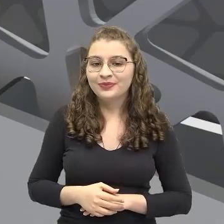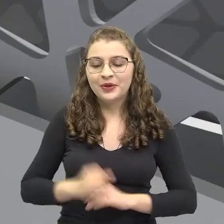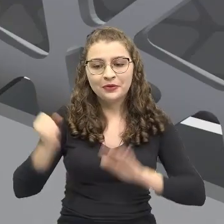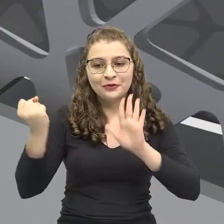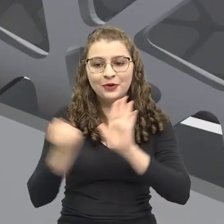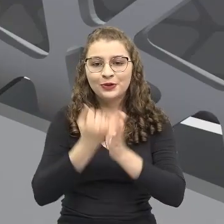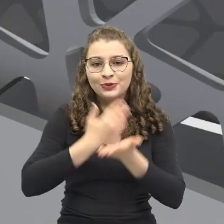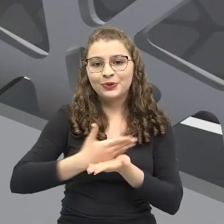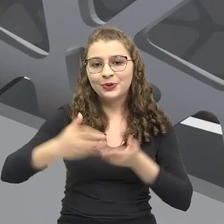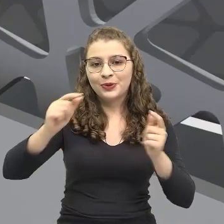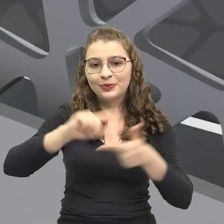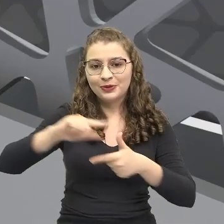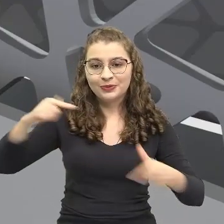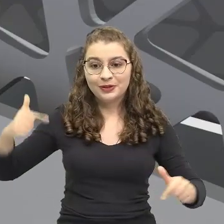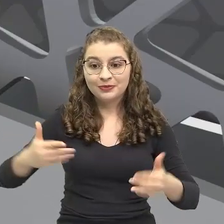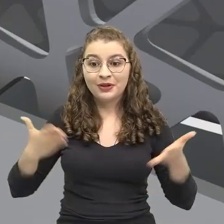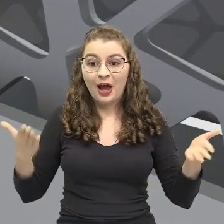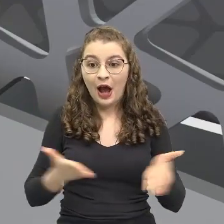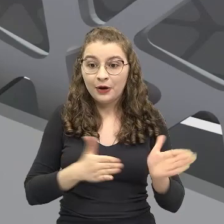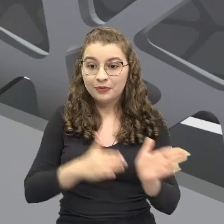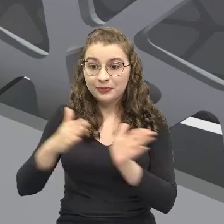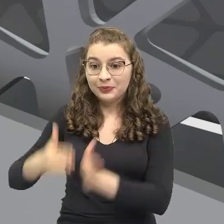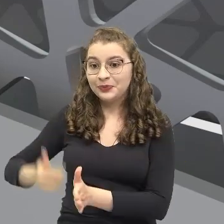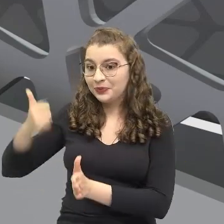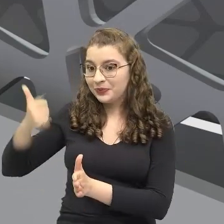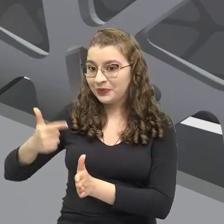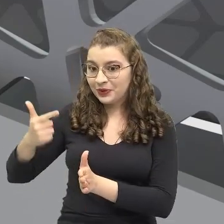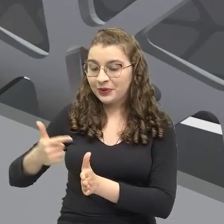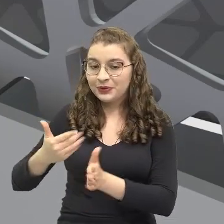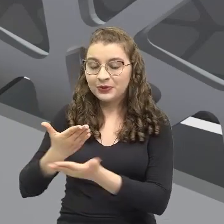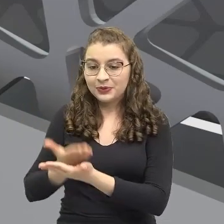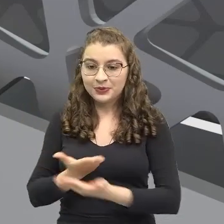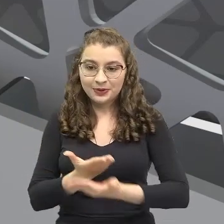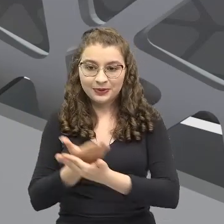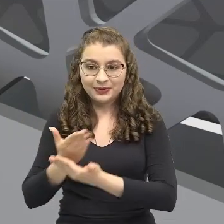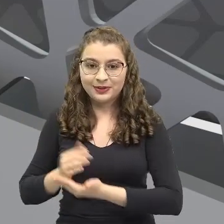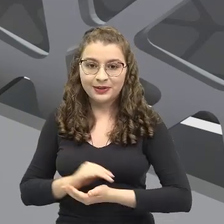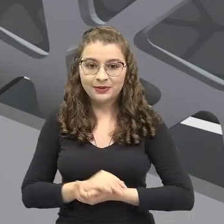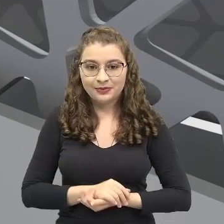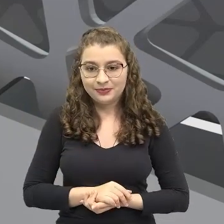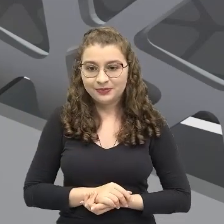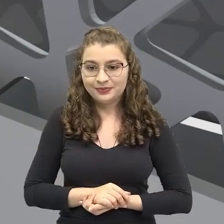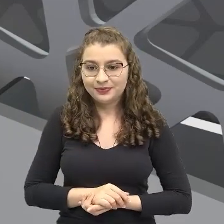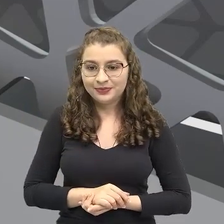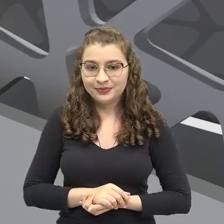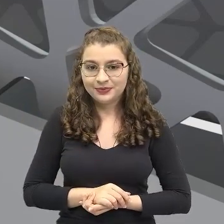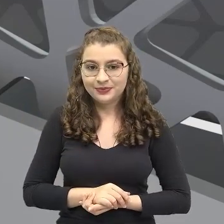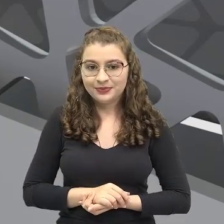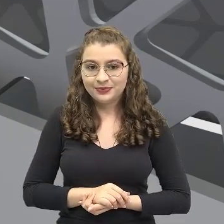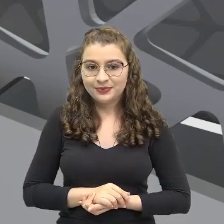Marco inicial do modernismo. Vamos continuar falando sobre modernismo nesse segundo momento da nossa aula. Vamos lá.